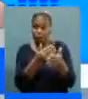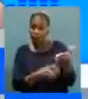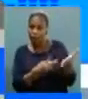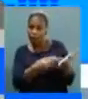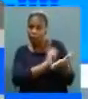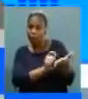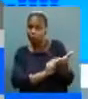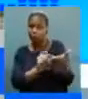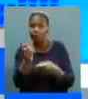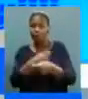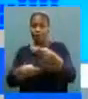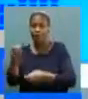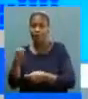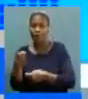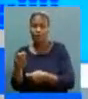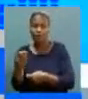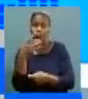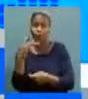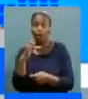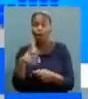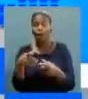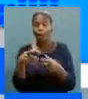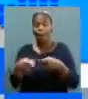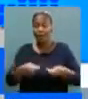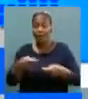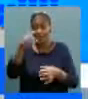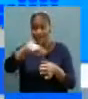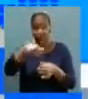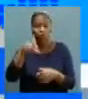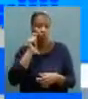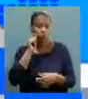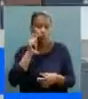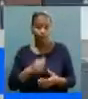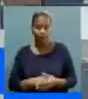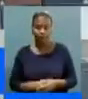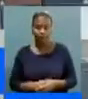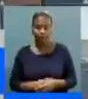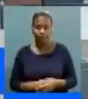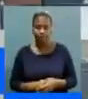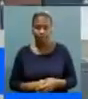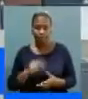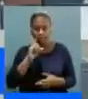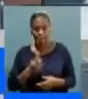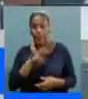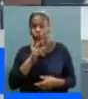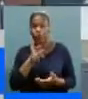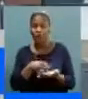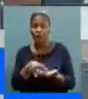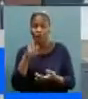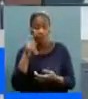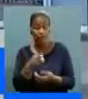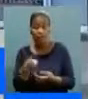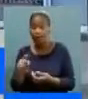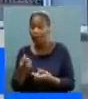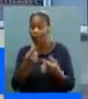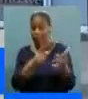para a exportação e ao mercado interno do turismo. Para responder às necessidades identificadas